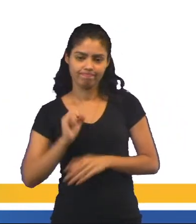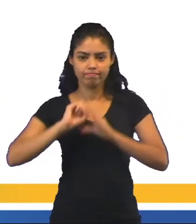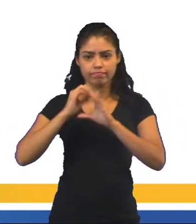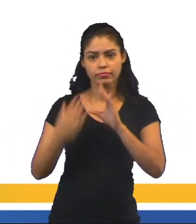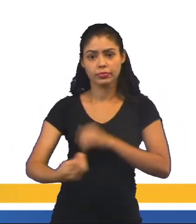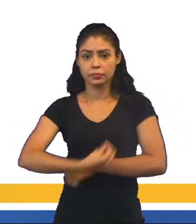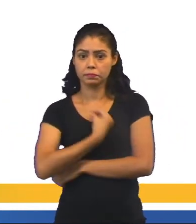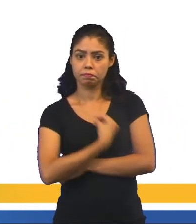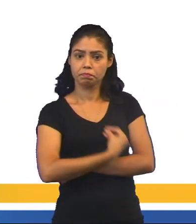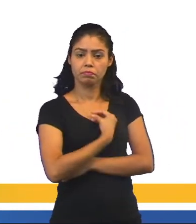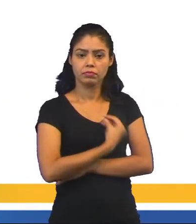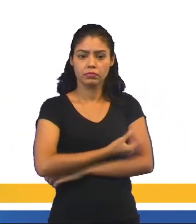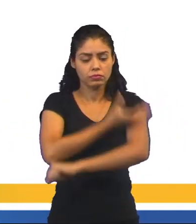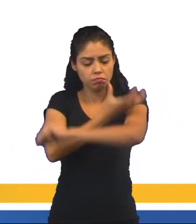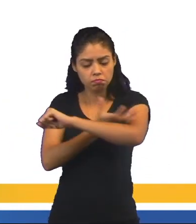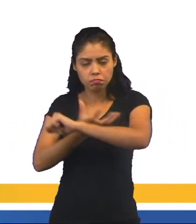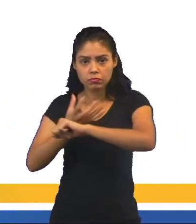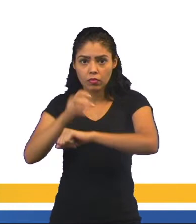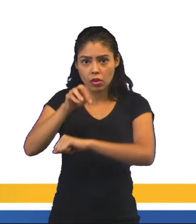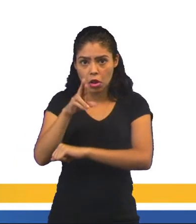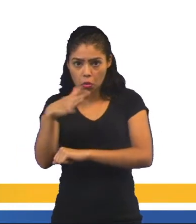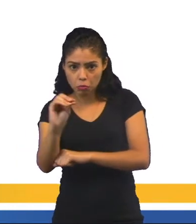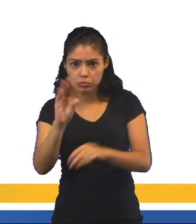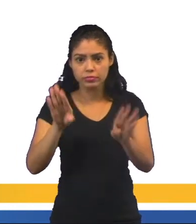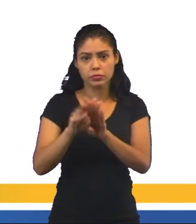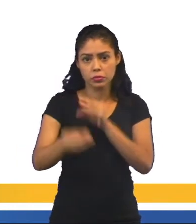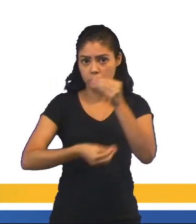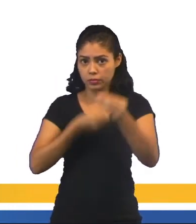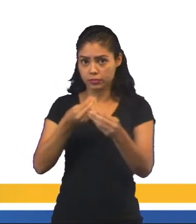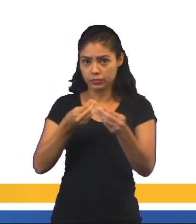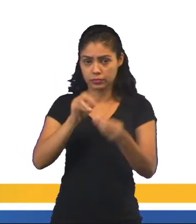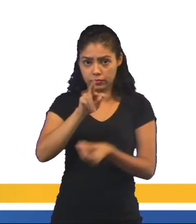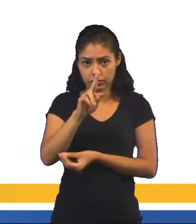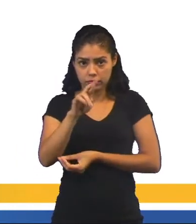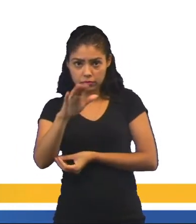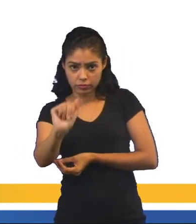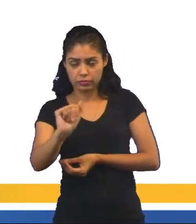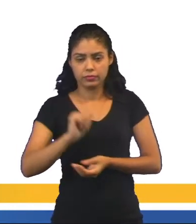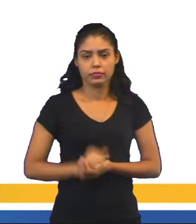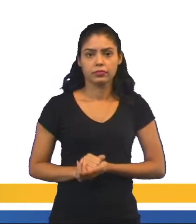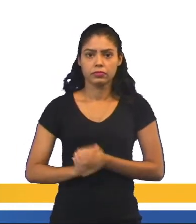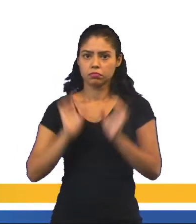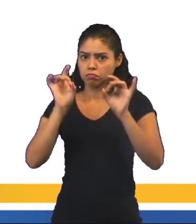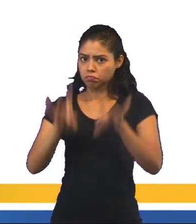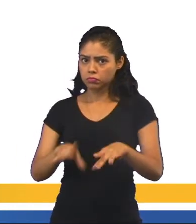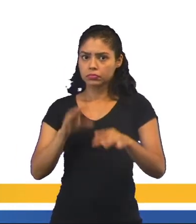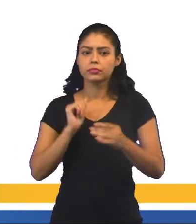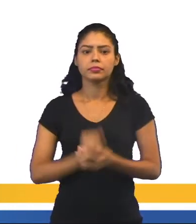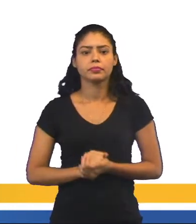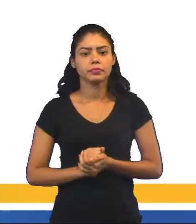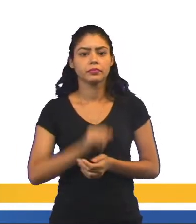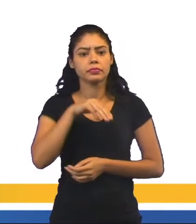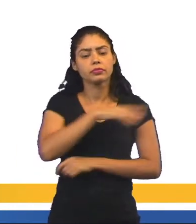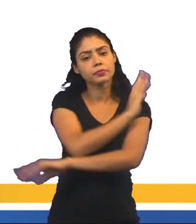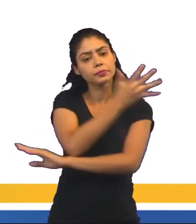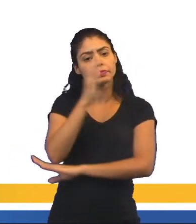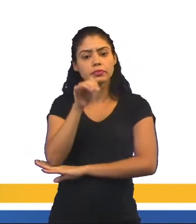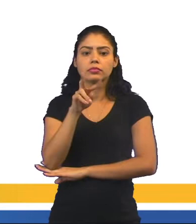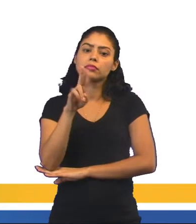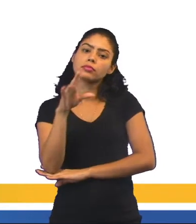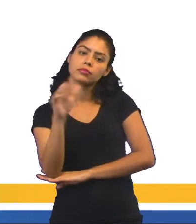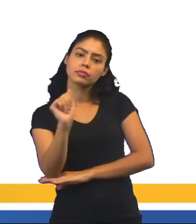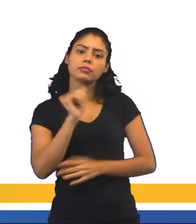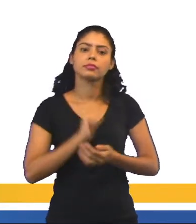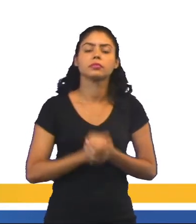caracterizado pela presença de arbustos e musgos como Vitória régia. E por último, a mata de várzea. Esse tipo